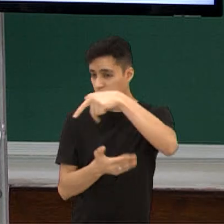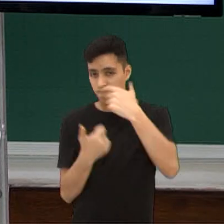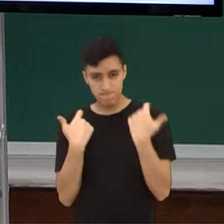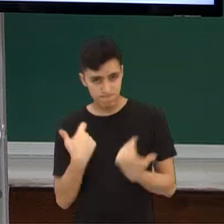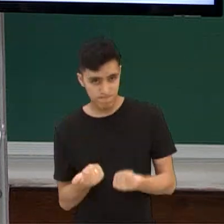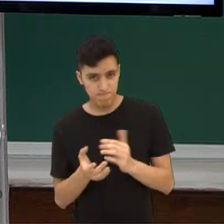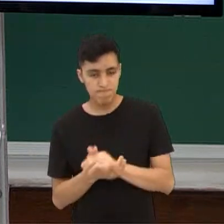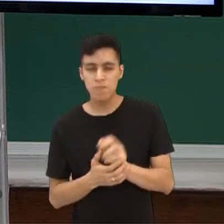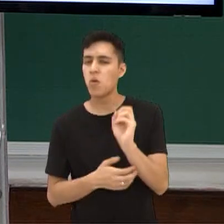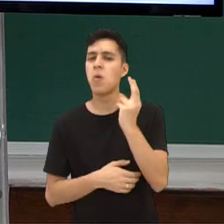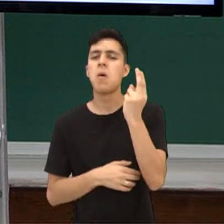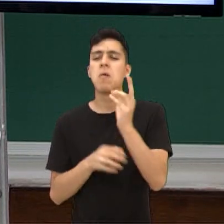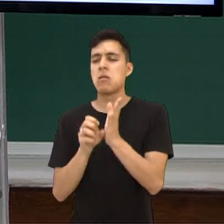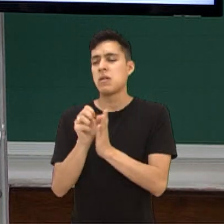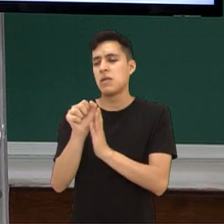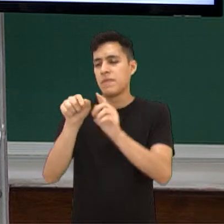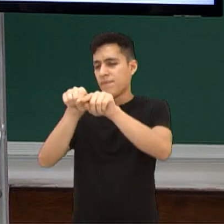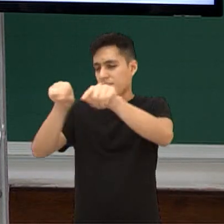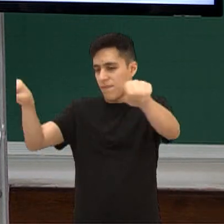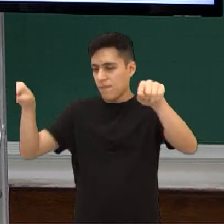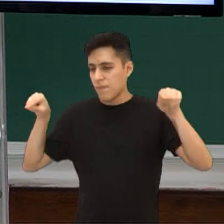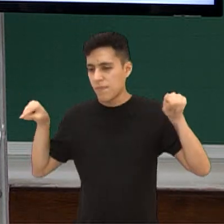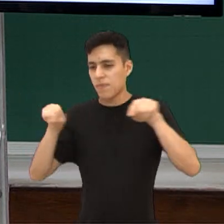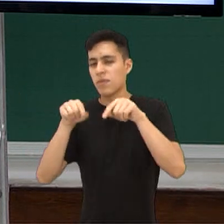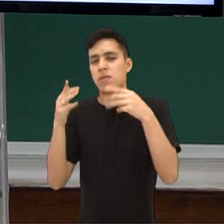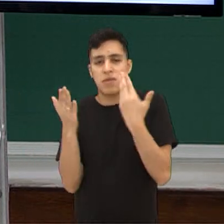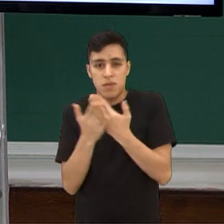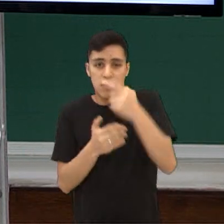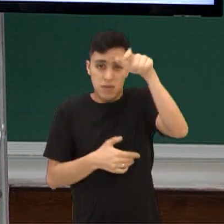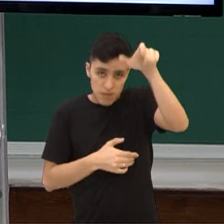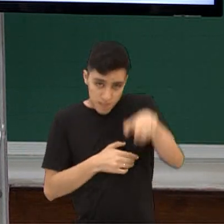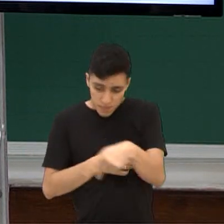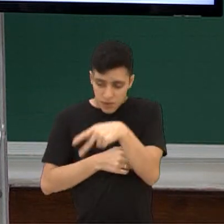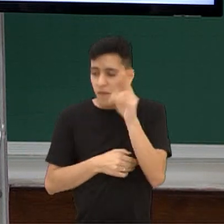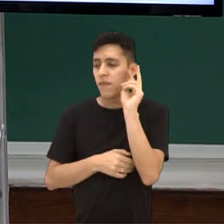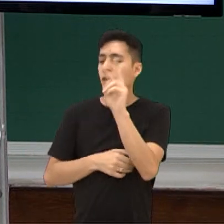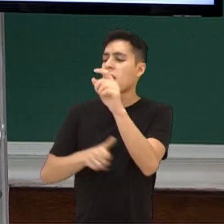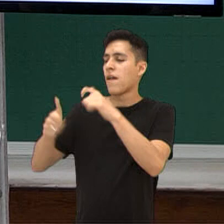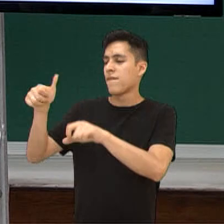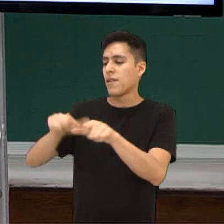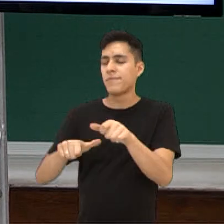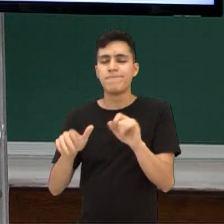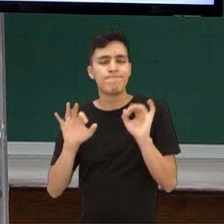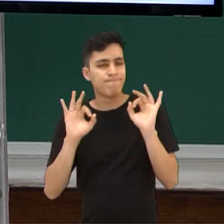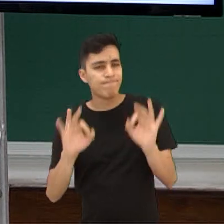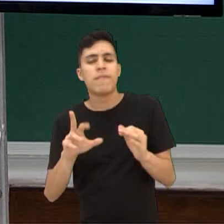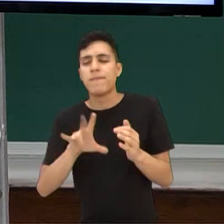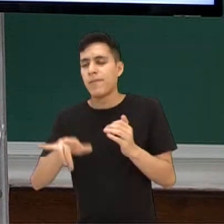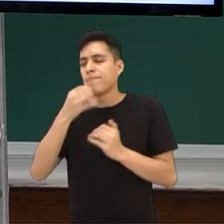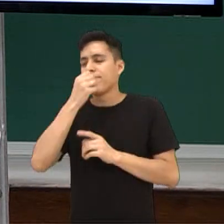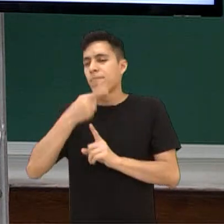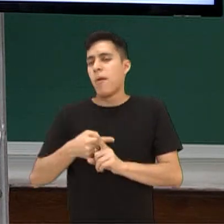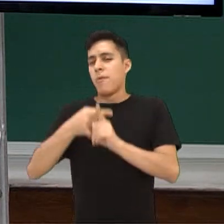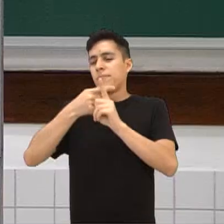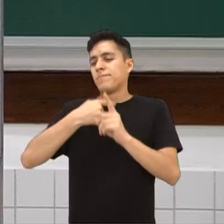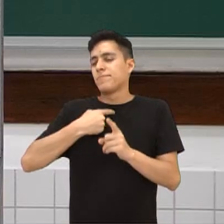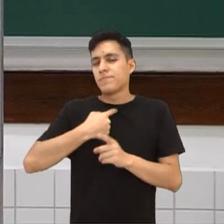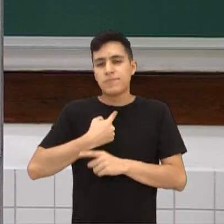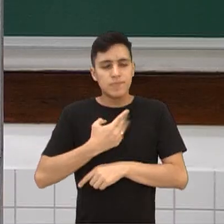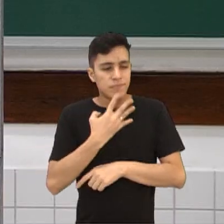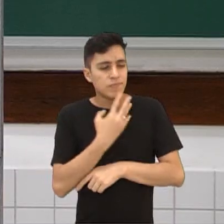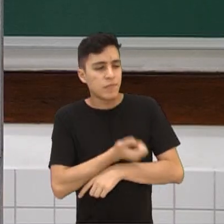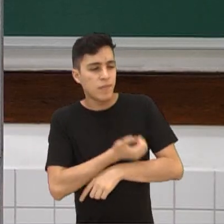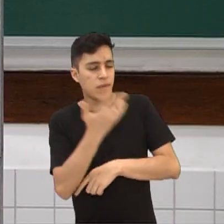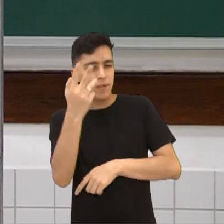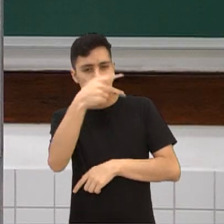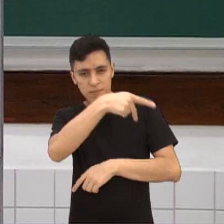né, ou lá no Classroom, para ele ver e avaliar. Eu garanto que vai sair muita coisa boa, a gente conhece bastante, a gente é professor